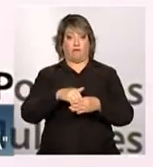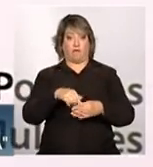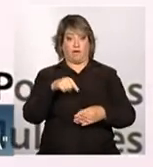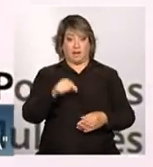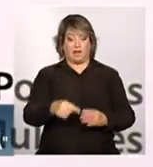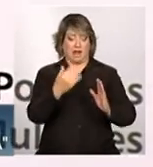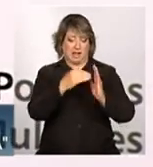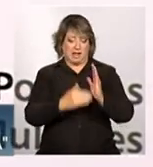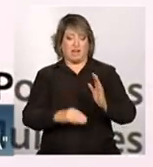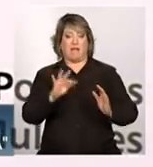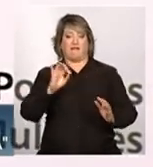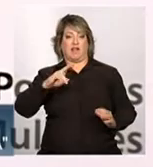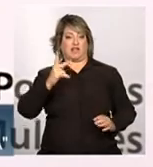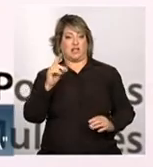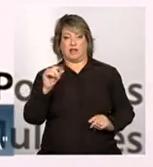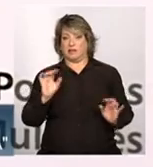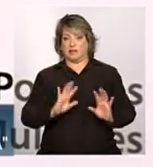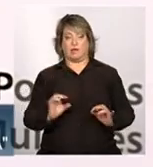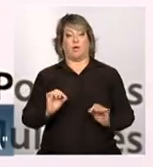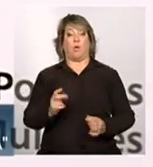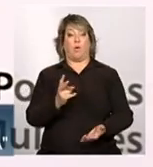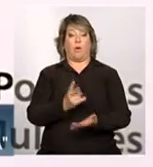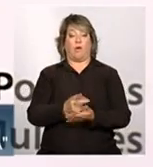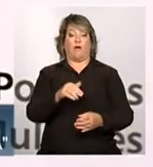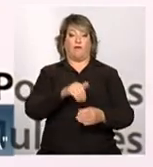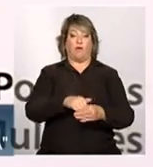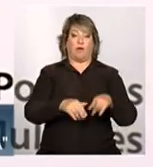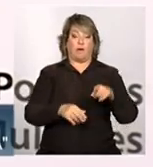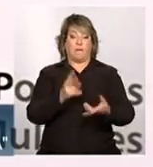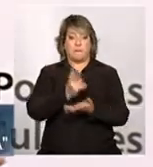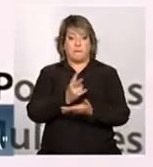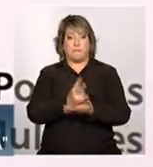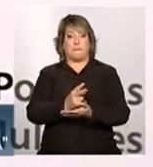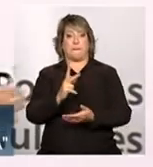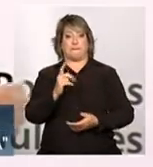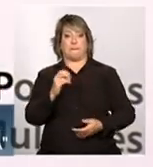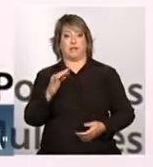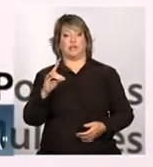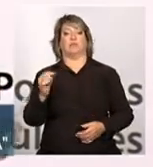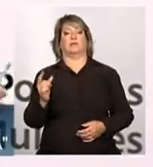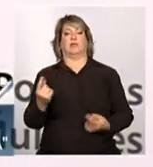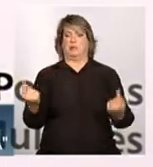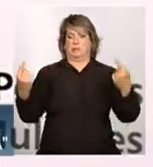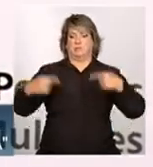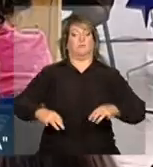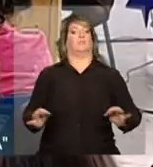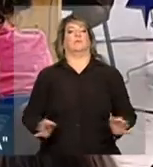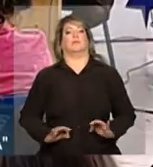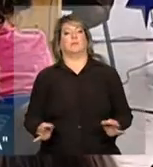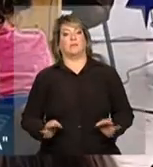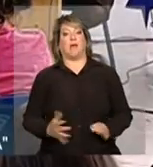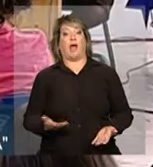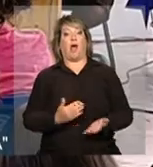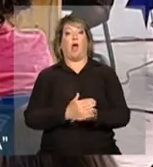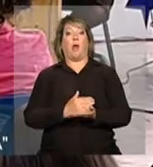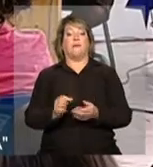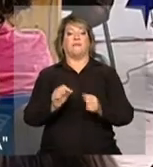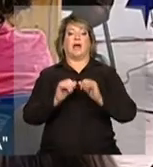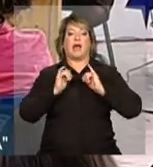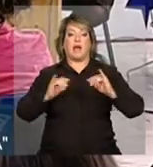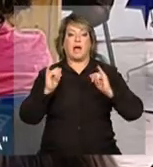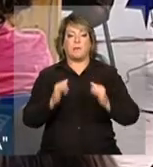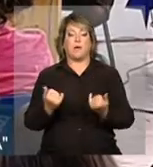os candidatos e as candidatas de um mesmo partido deixam de disputar um com o outro e passam a fazer a campanha de